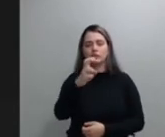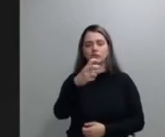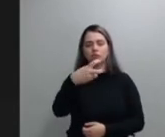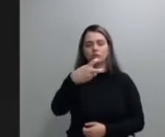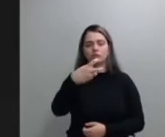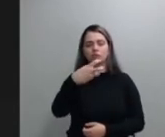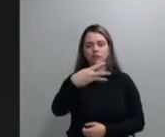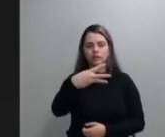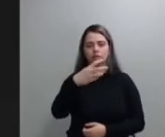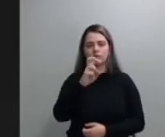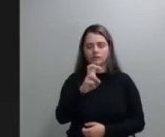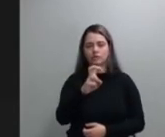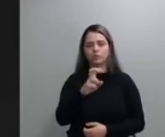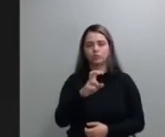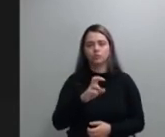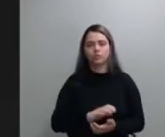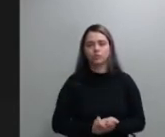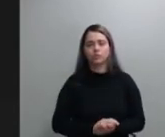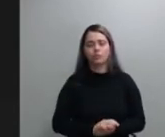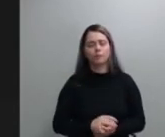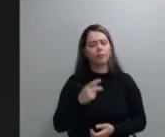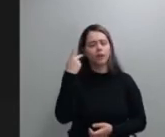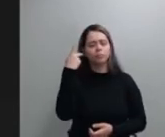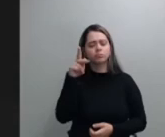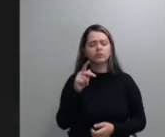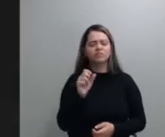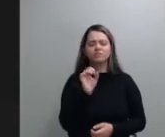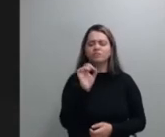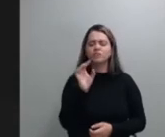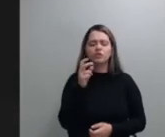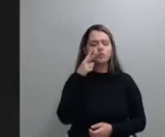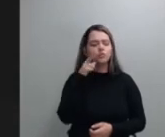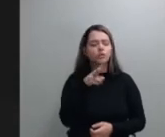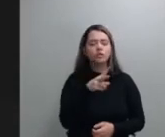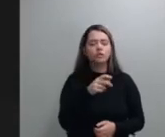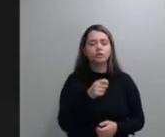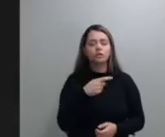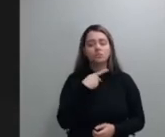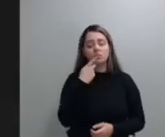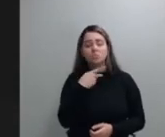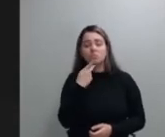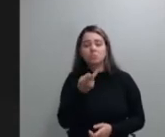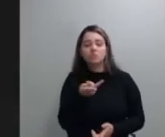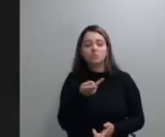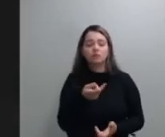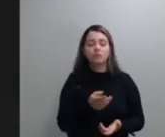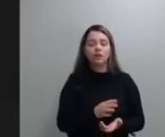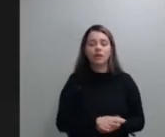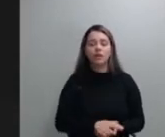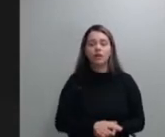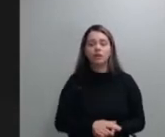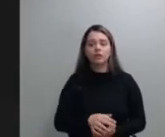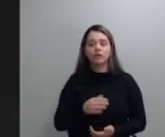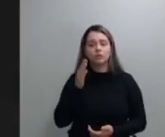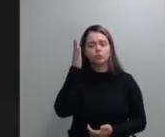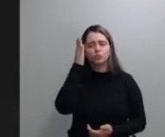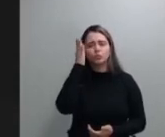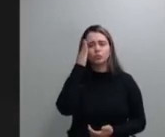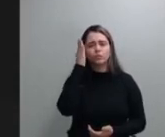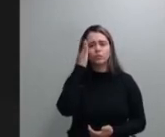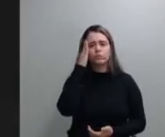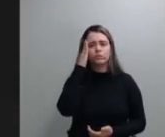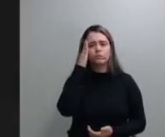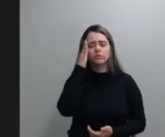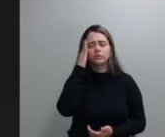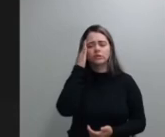negativa de prestação não se poderia falar só nesse particular que